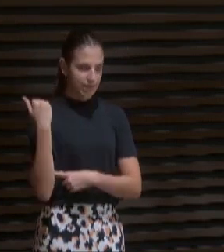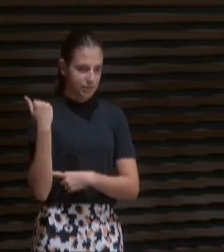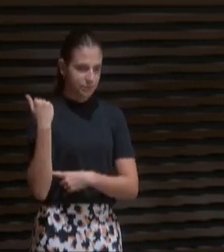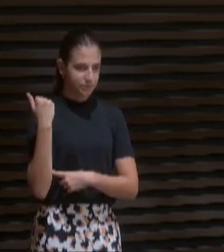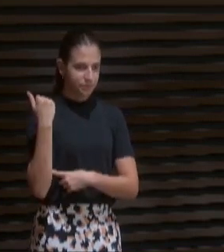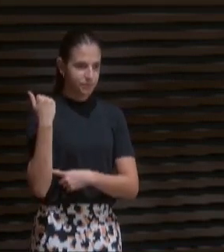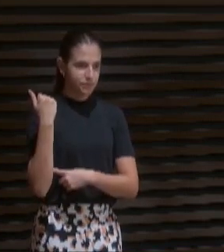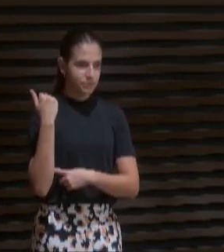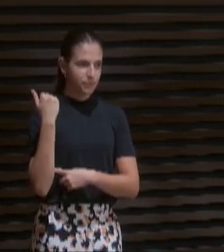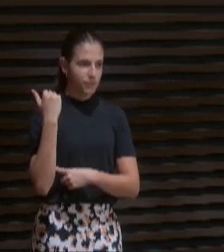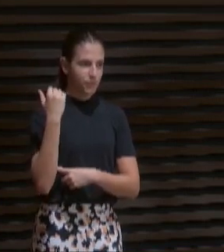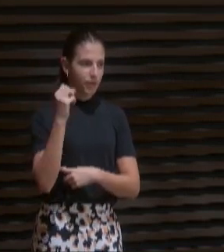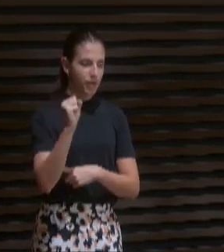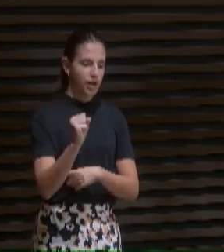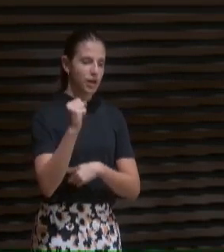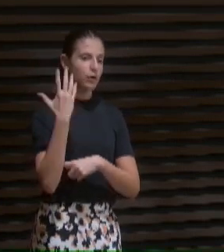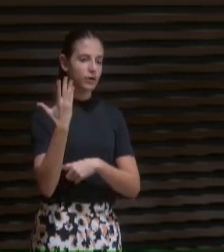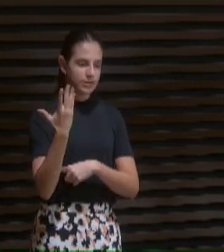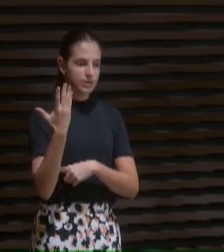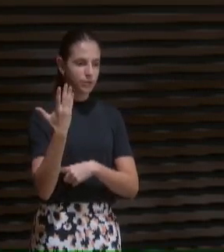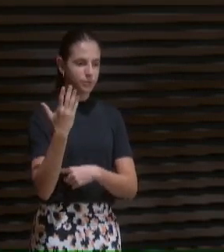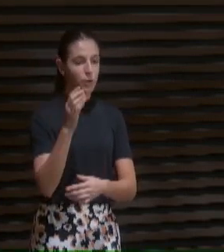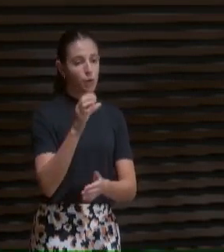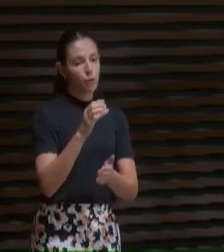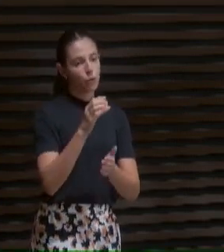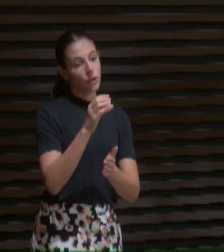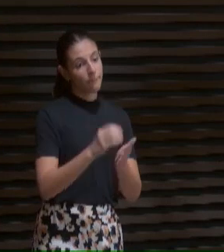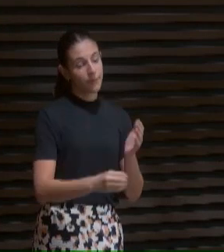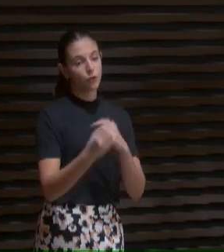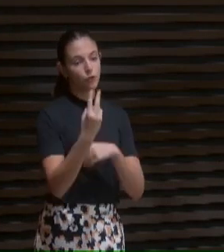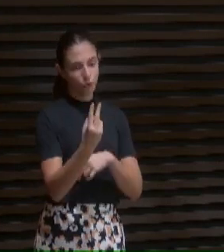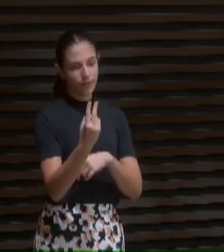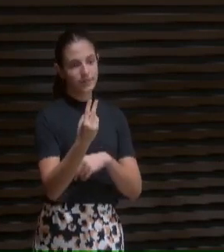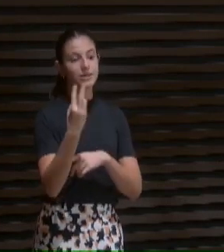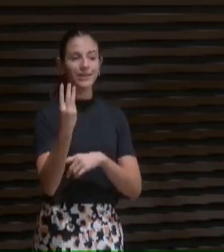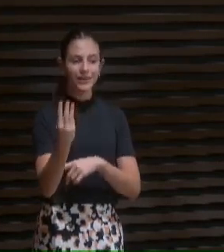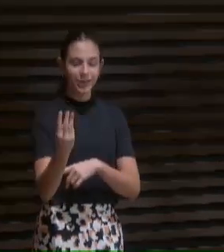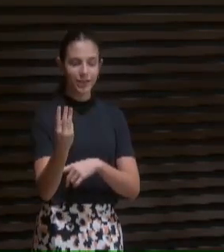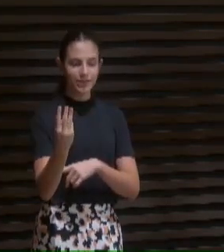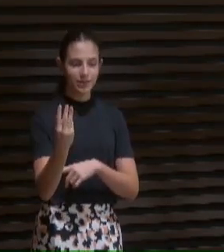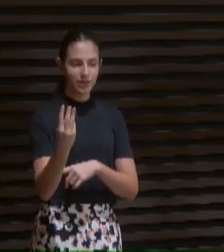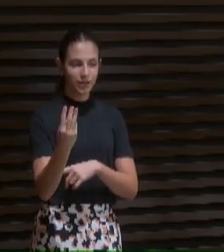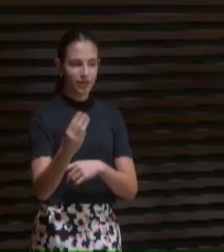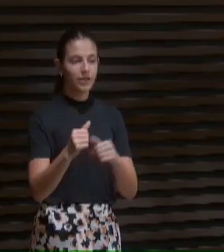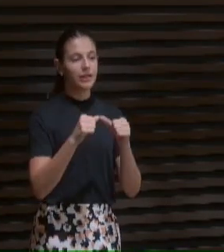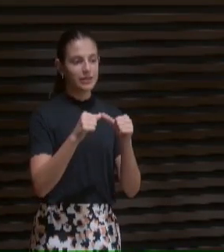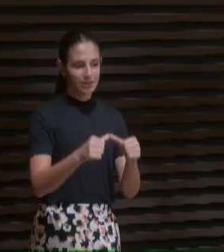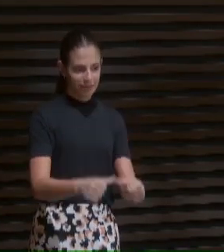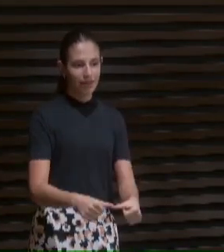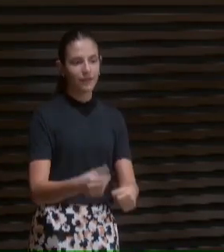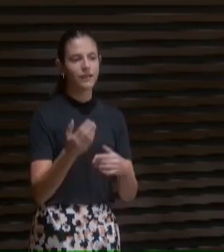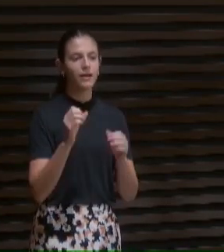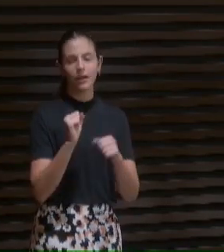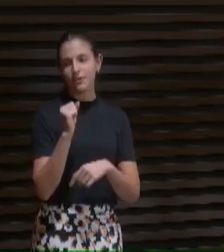O que aconteceu. O capítulo 2 e 3 é o que estava acontecendo. É a